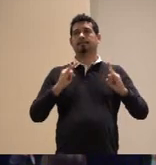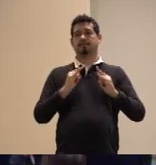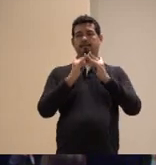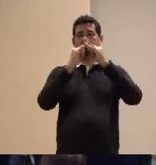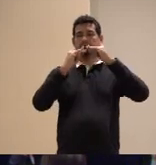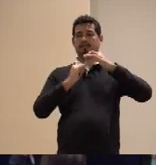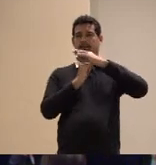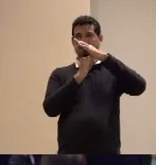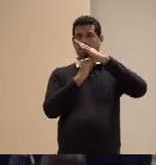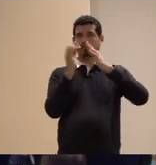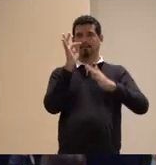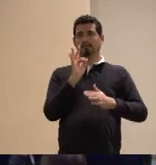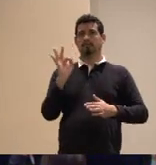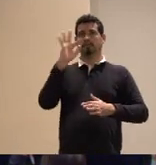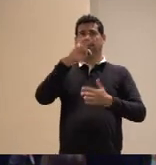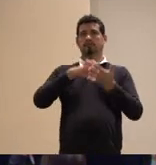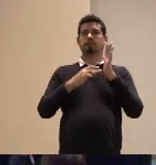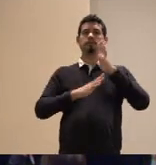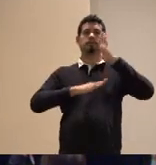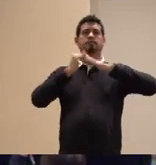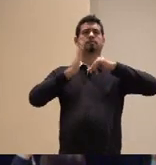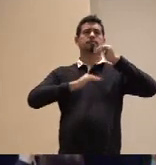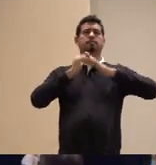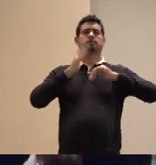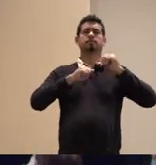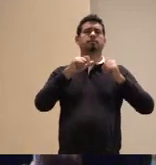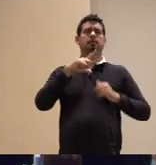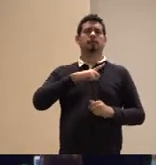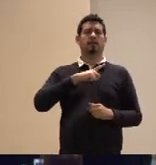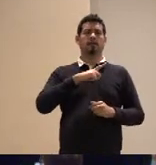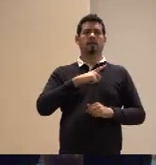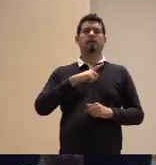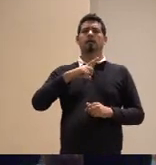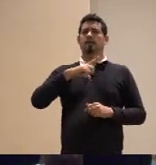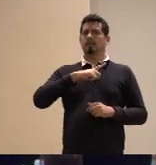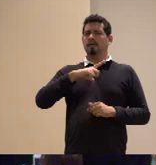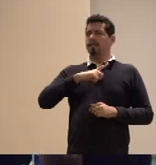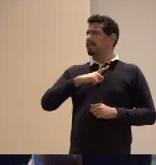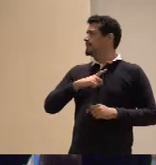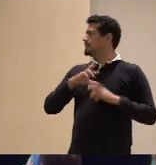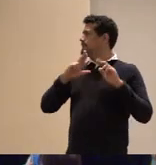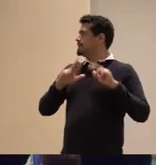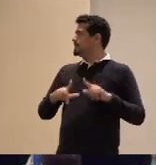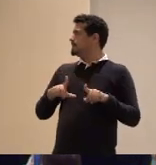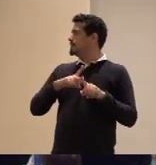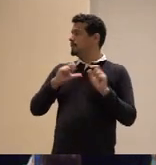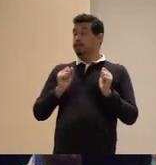institucionalização, ou seja, são antigas práticas. Temos ali as grandes...